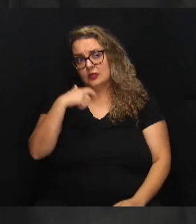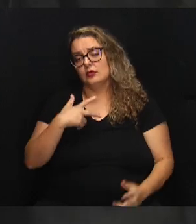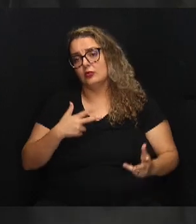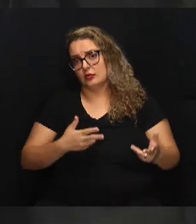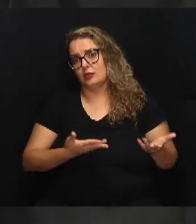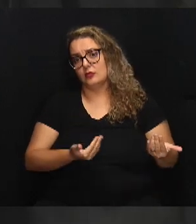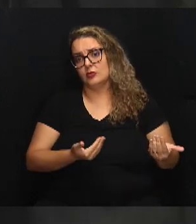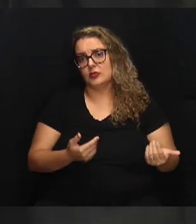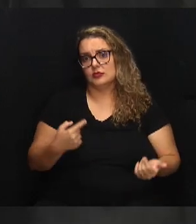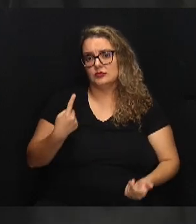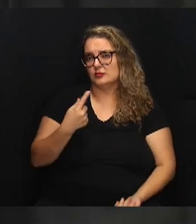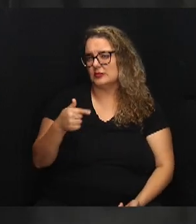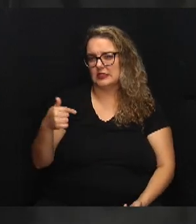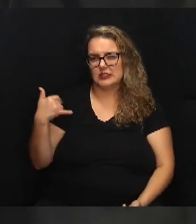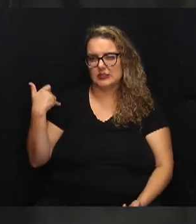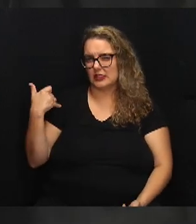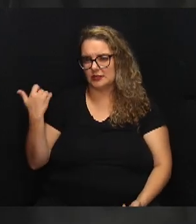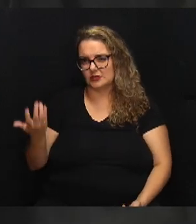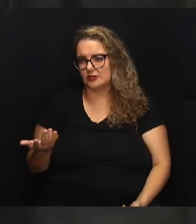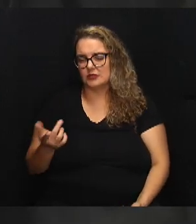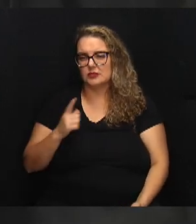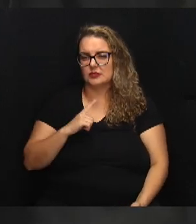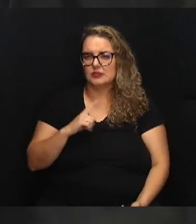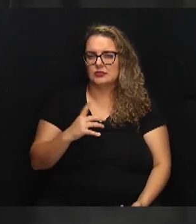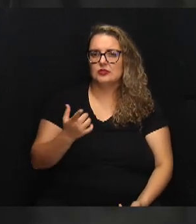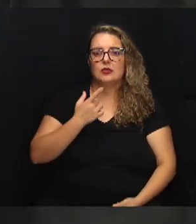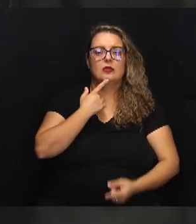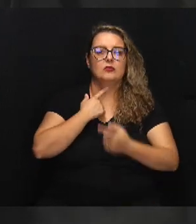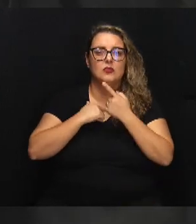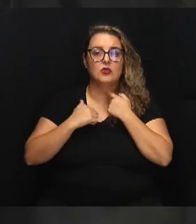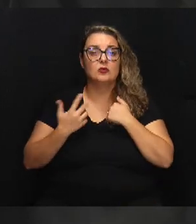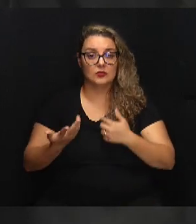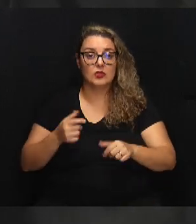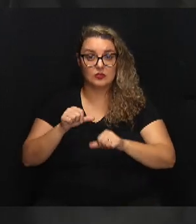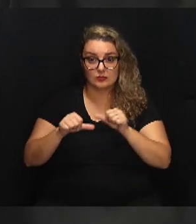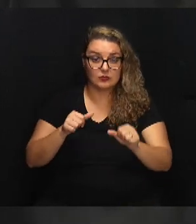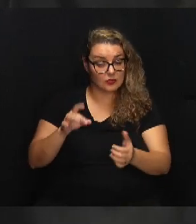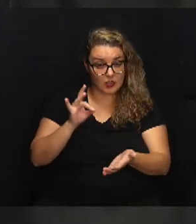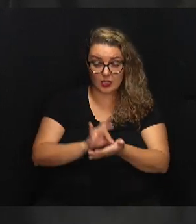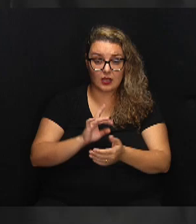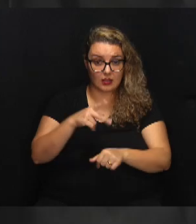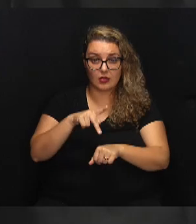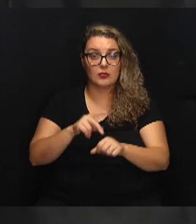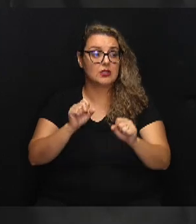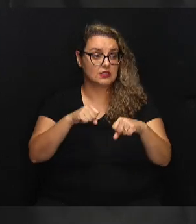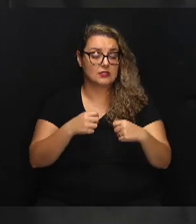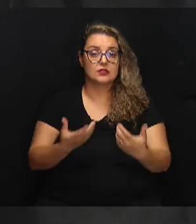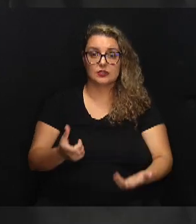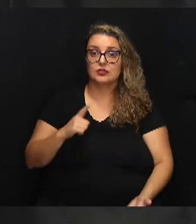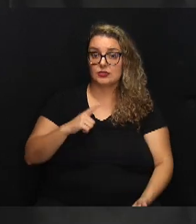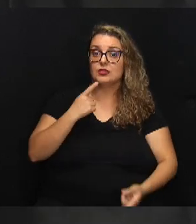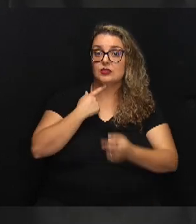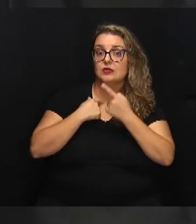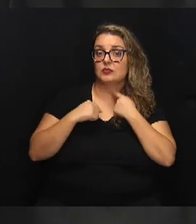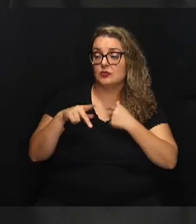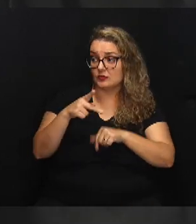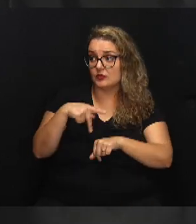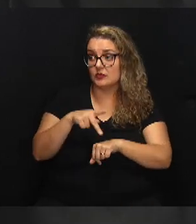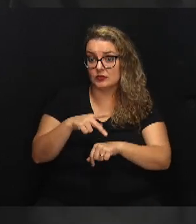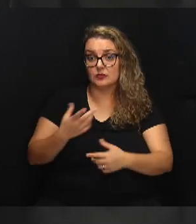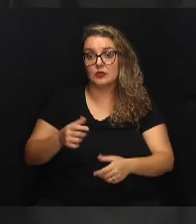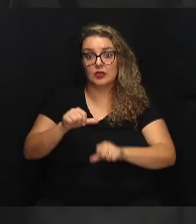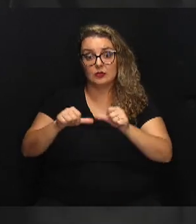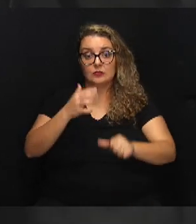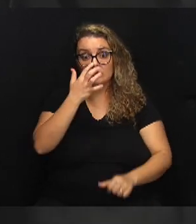tinha 17 anos, a gente tinha uma vontade de mudança no país. Sim. A gente tinha uma vontade de mudança. E eu lembro